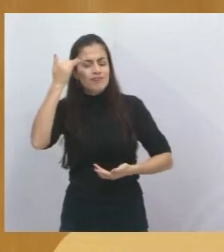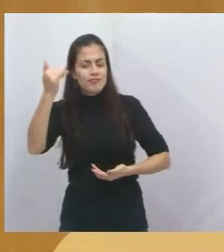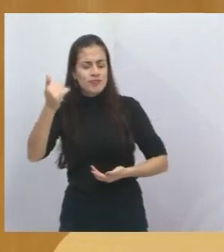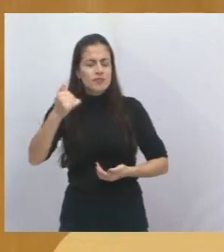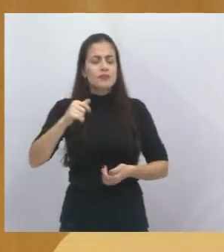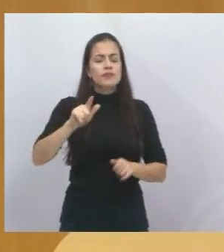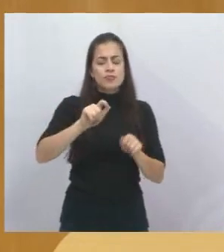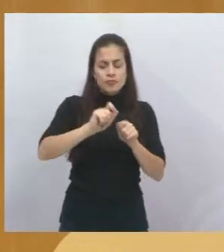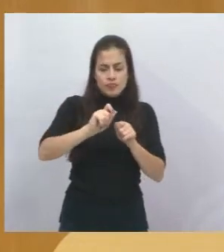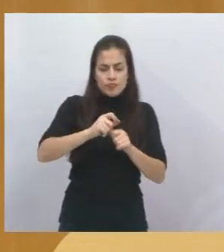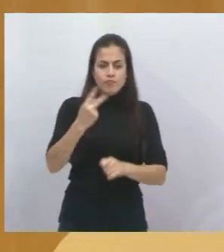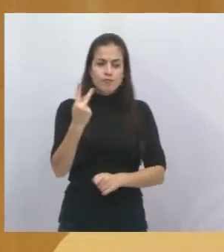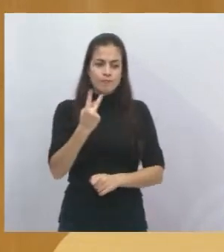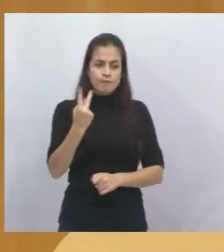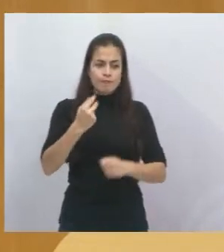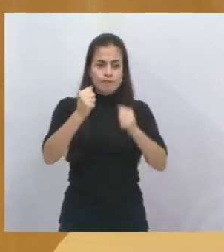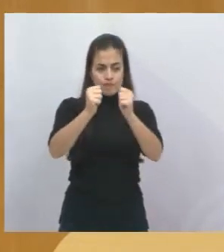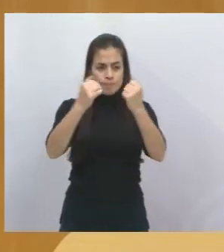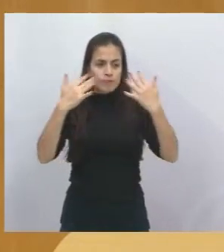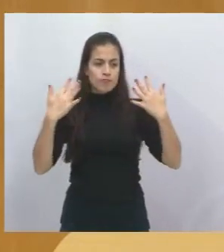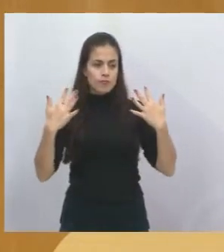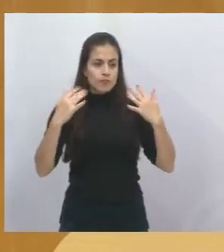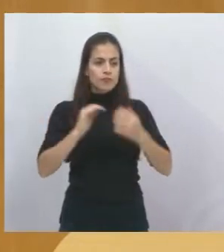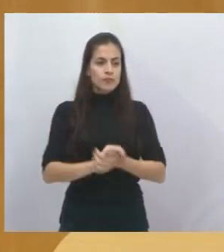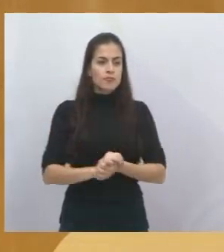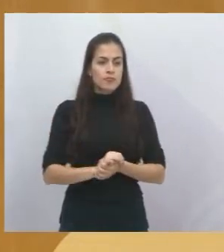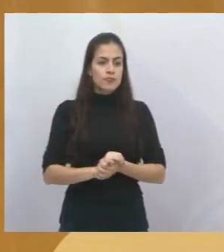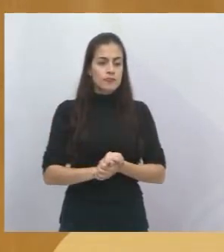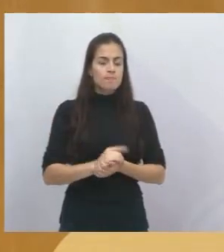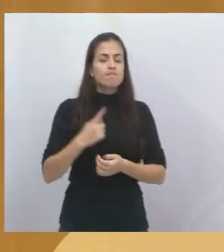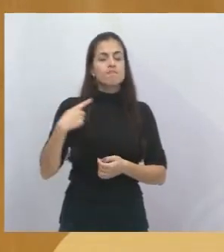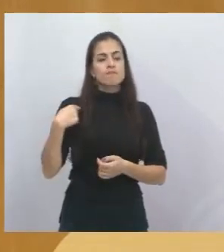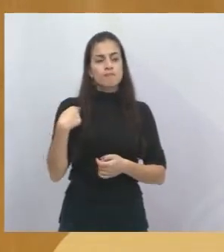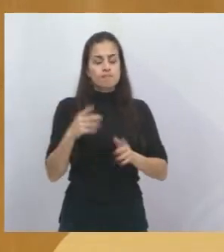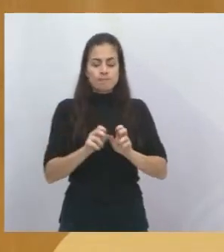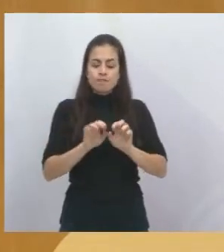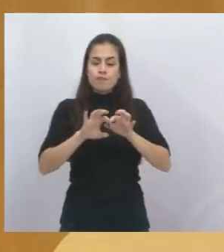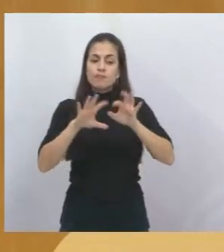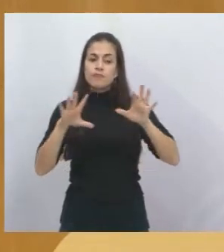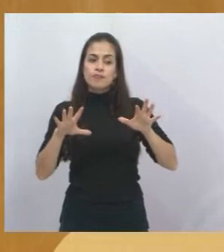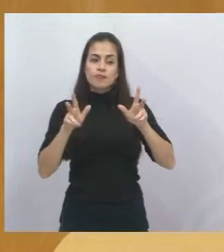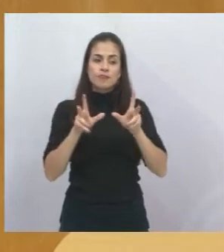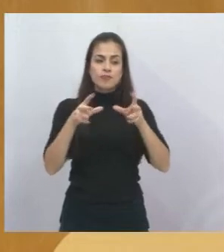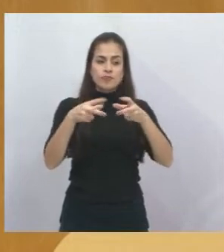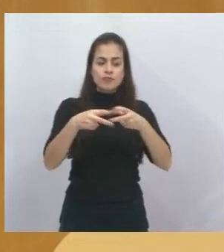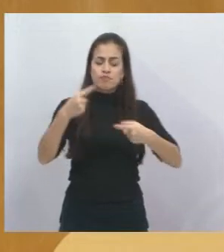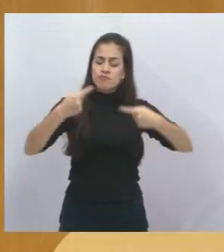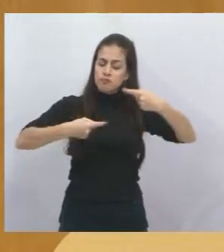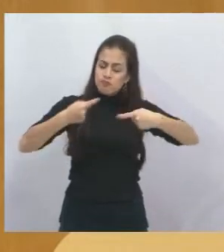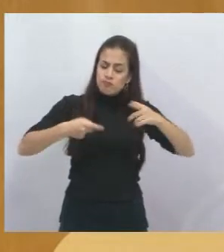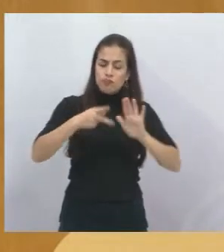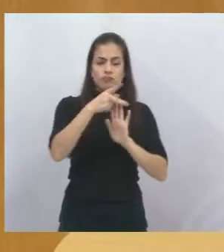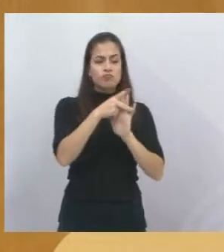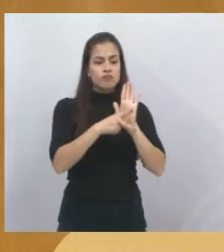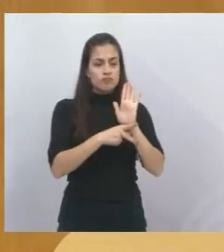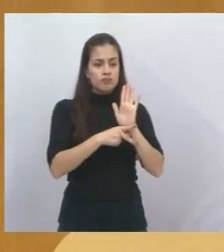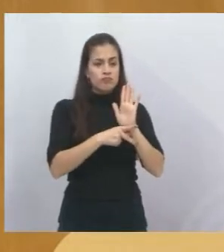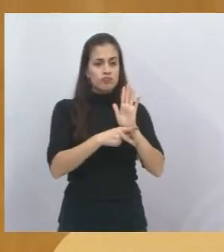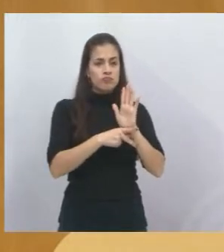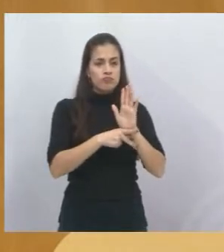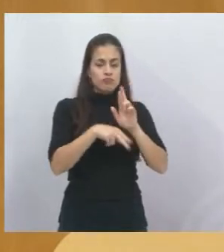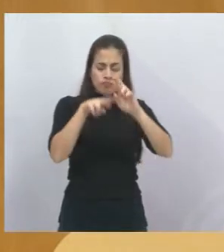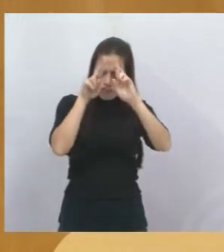aqui os trabalhadores, o sindicato, a gente abriu essa casa para discutir em relação a esse projeto. Agora, com todo o